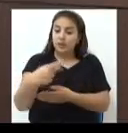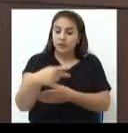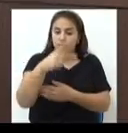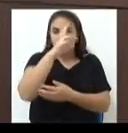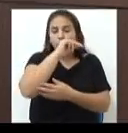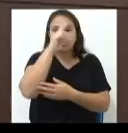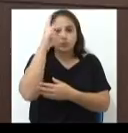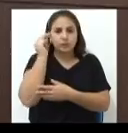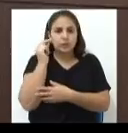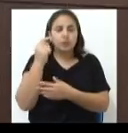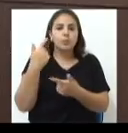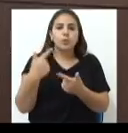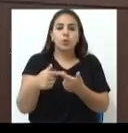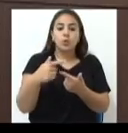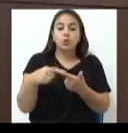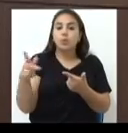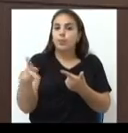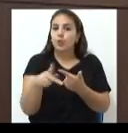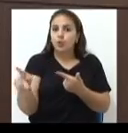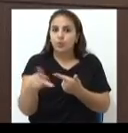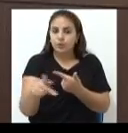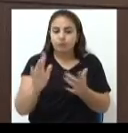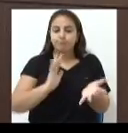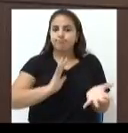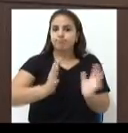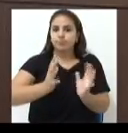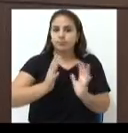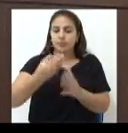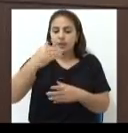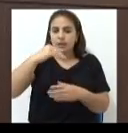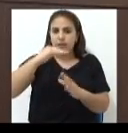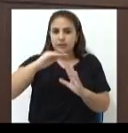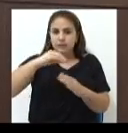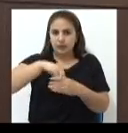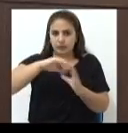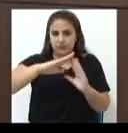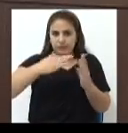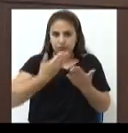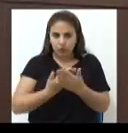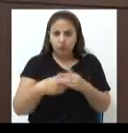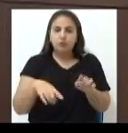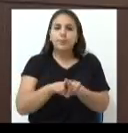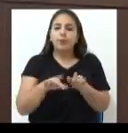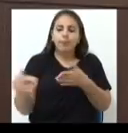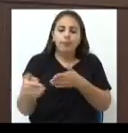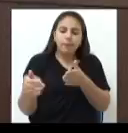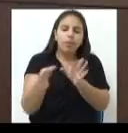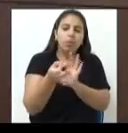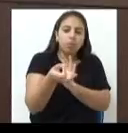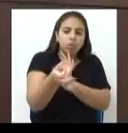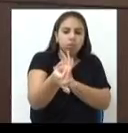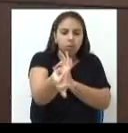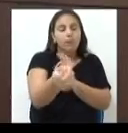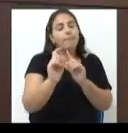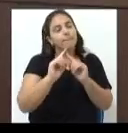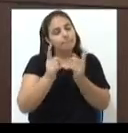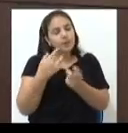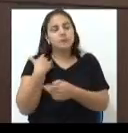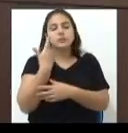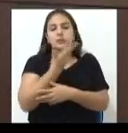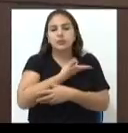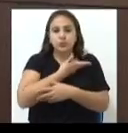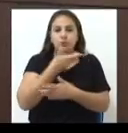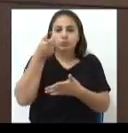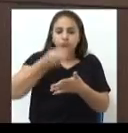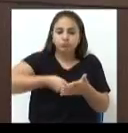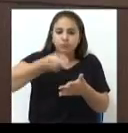Executivo, a criação do cargo de professor de Libras nas escolas. Então, assim, é uma caminhada longa, mas que a